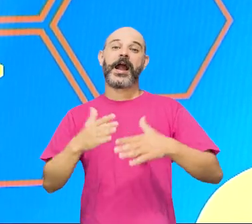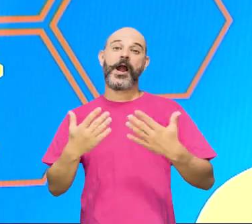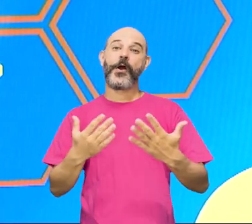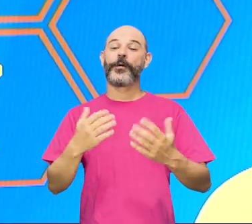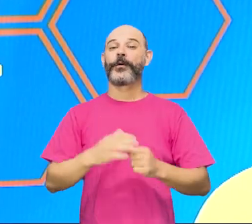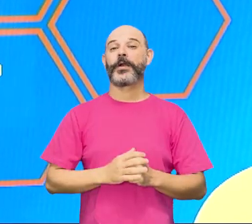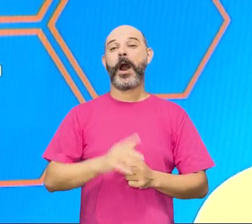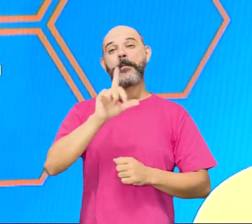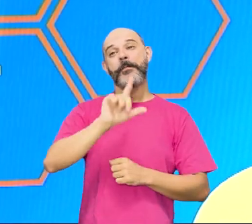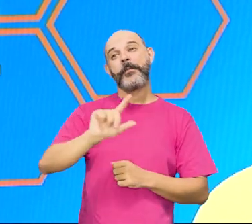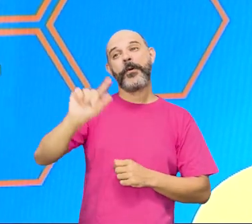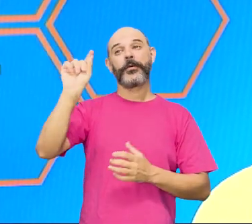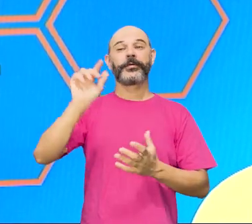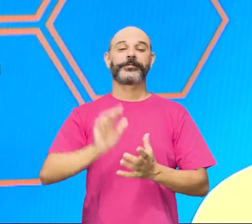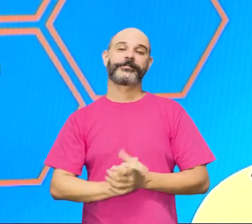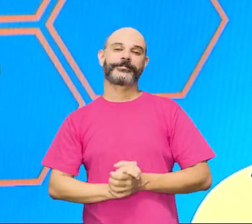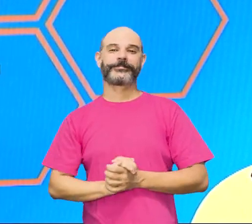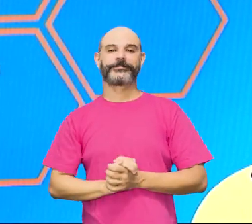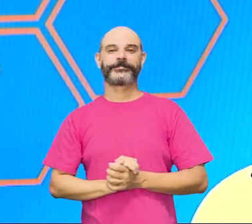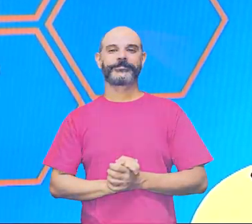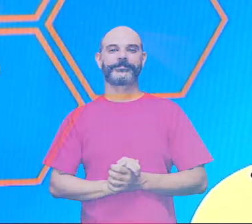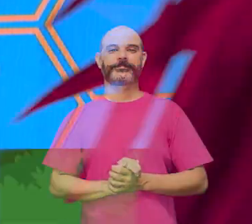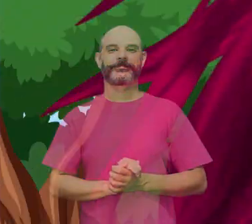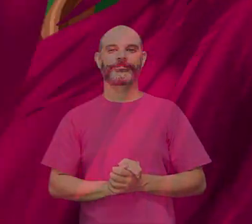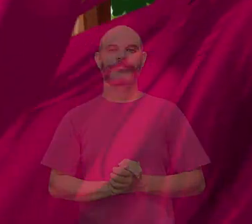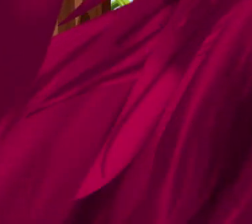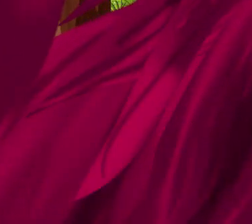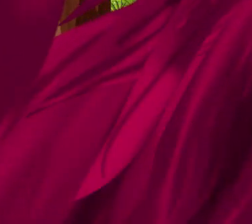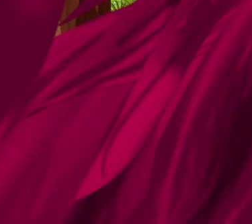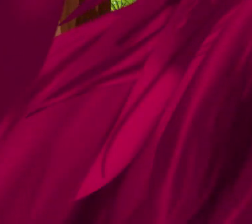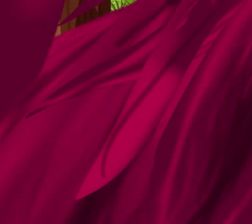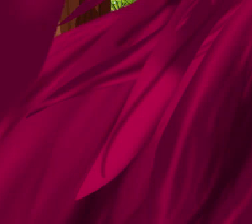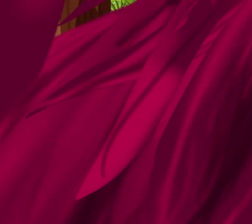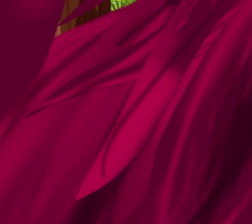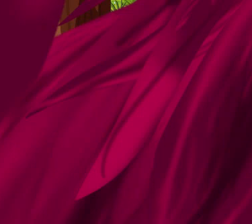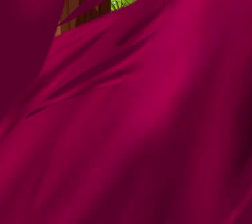Um doce motivo para ir embora.